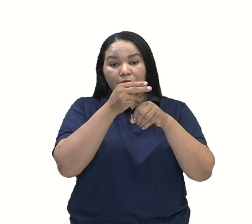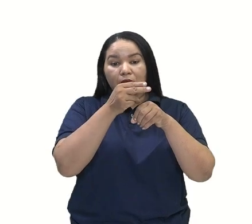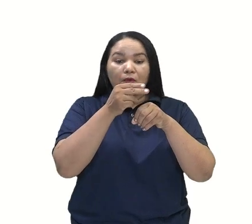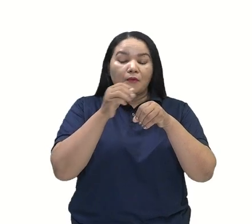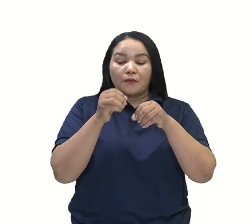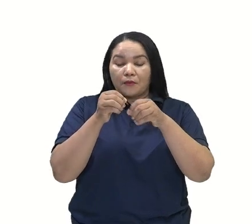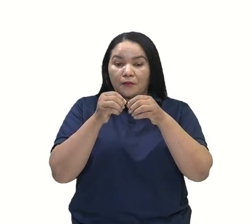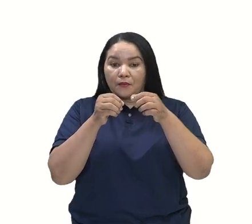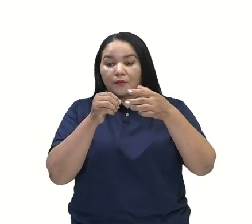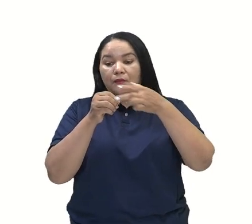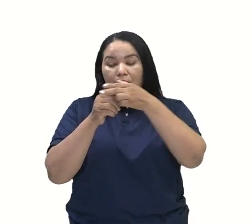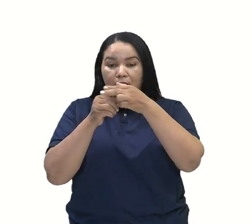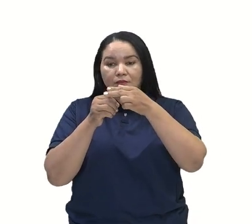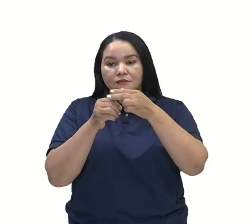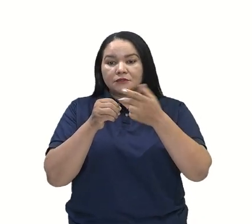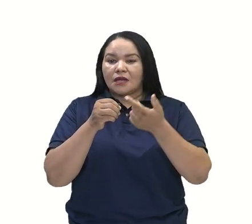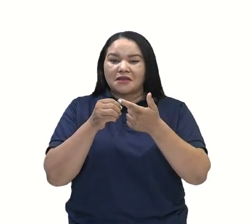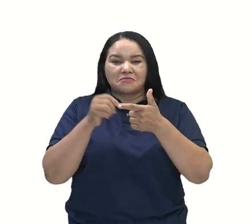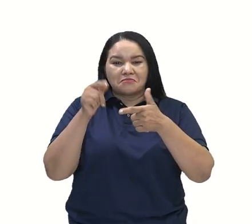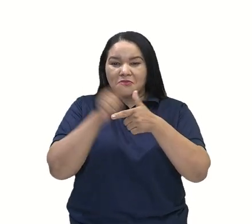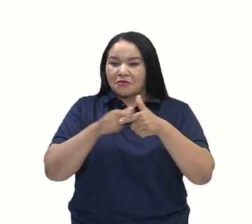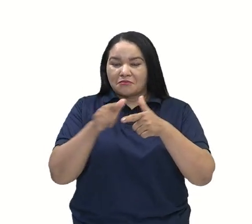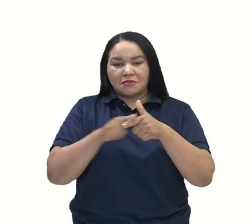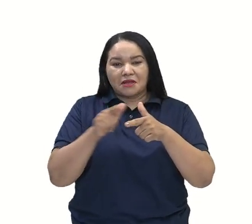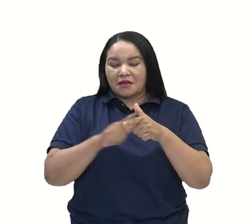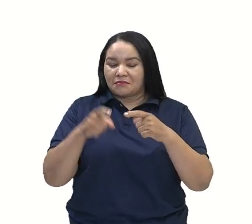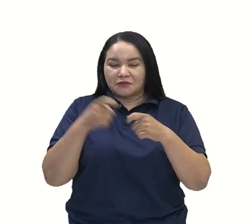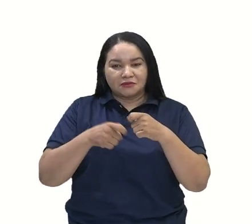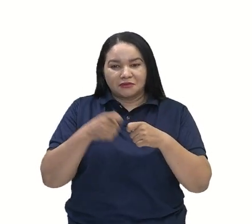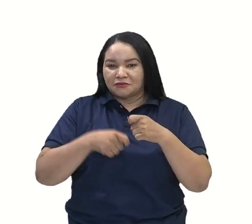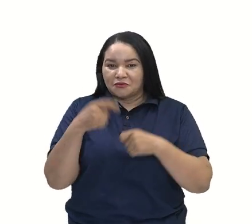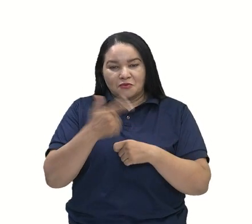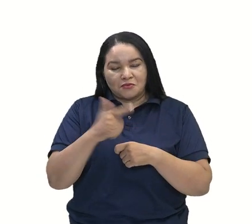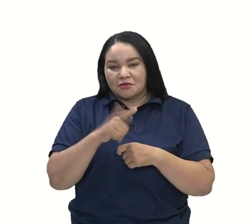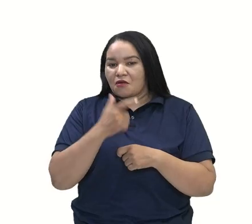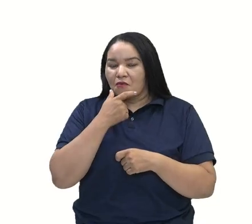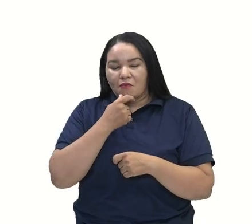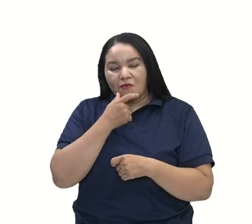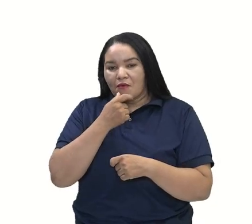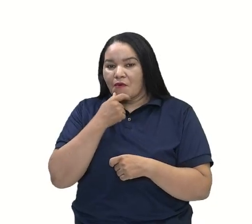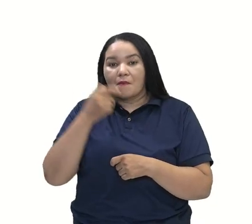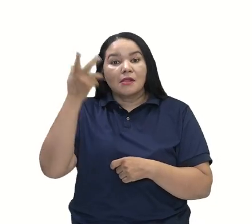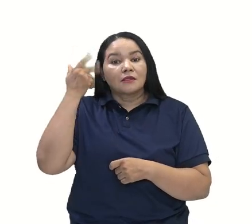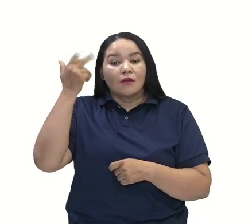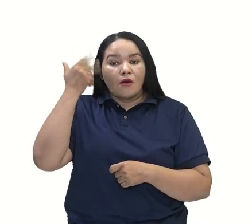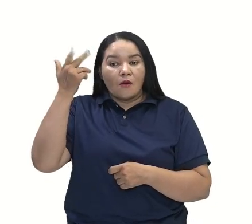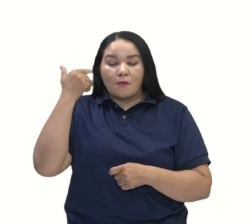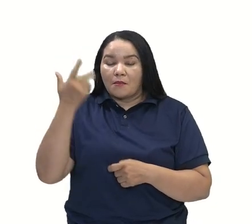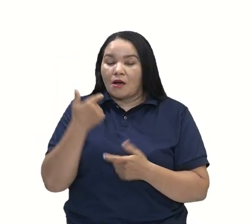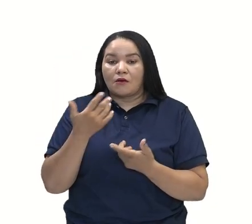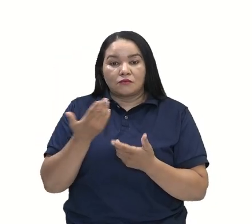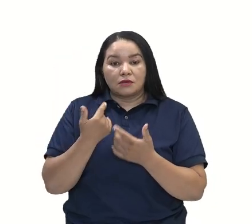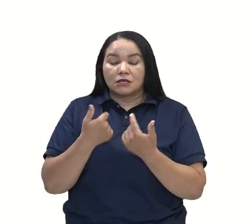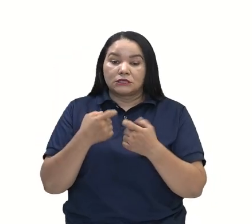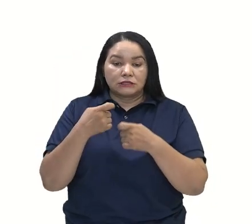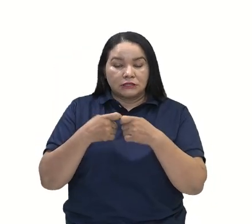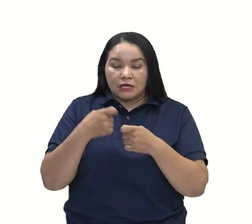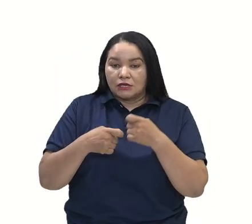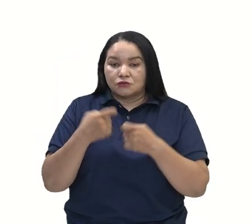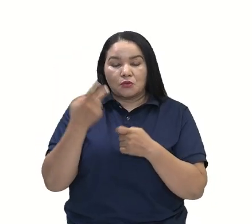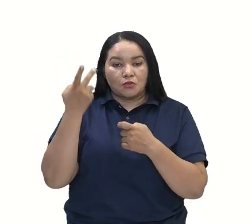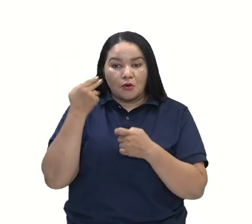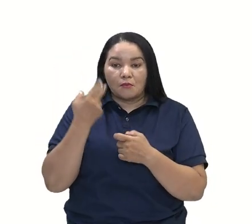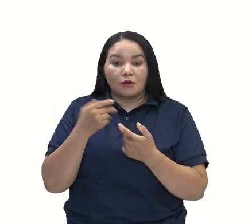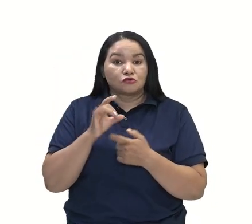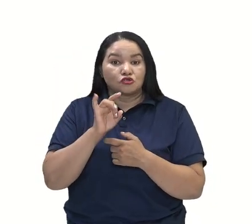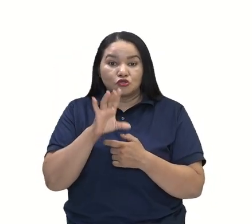nenhuma funcionalidade sexual dos homens, né? Eles não vão deixar de praticar o ato sexual, eles apenas deixarão